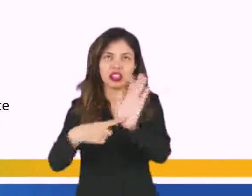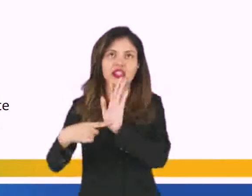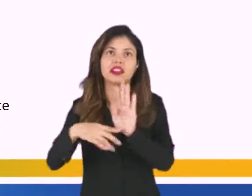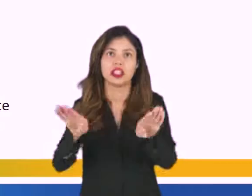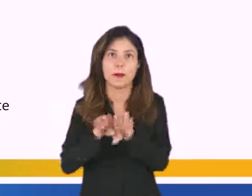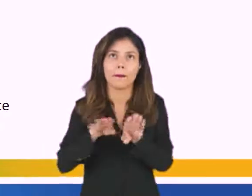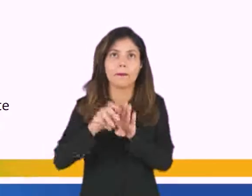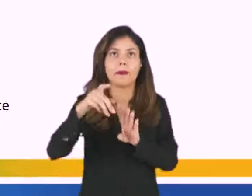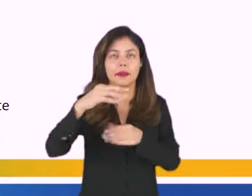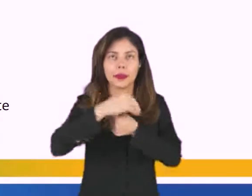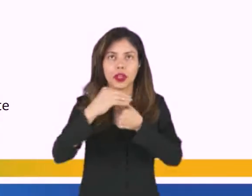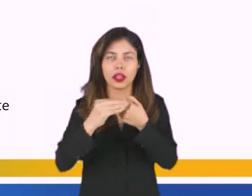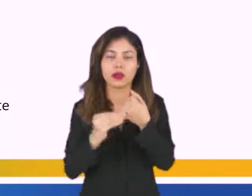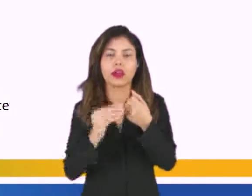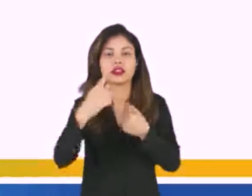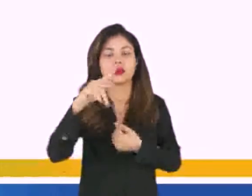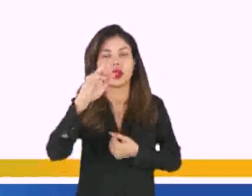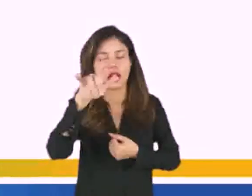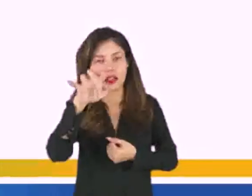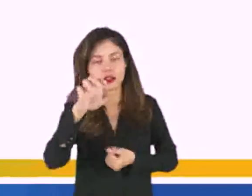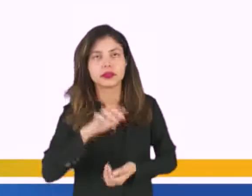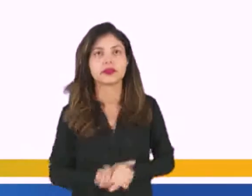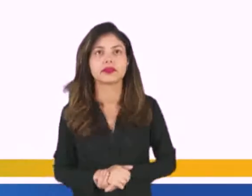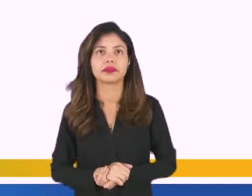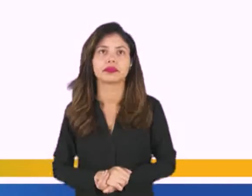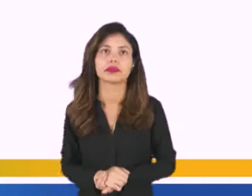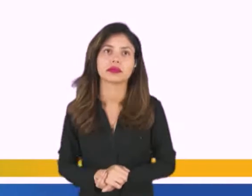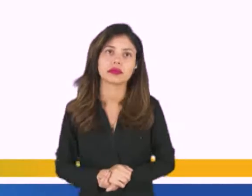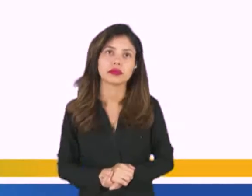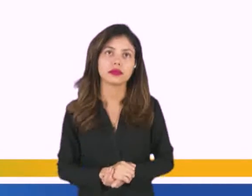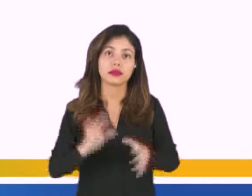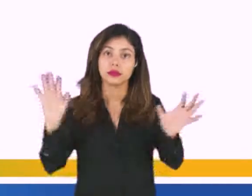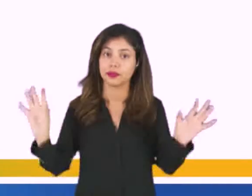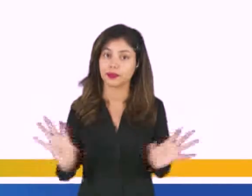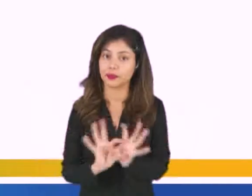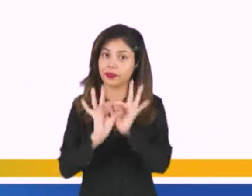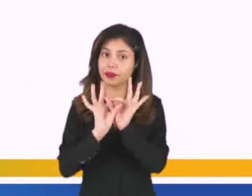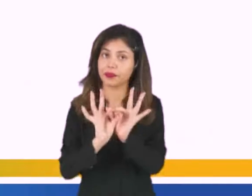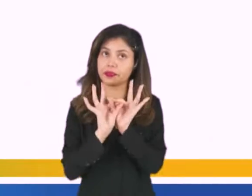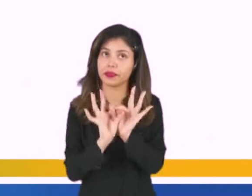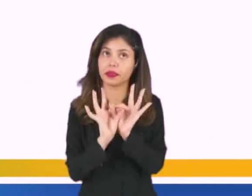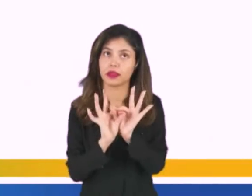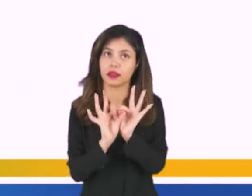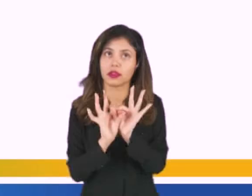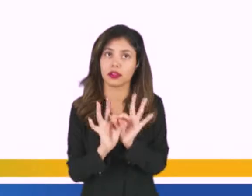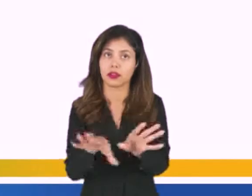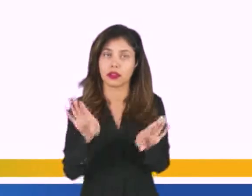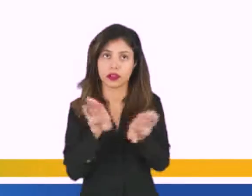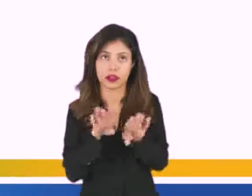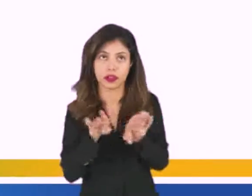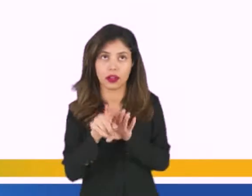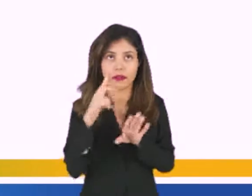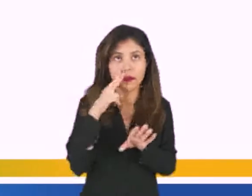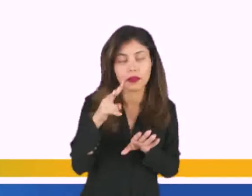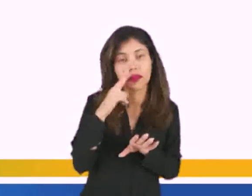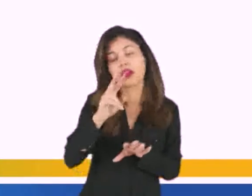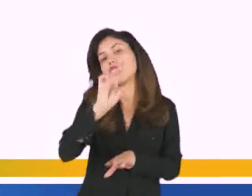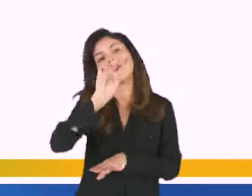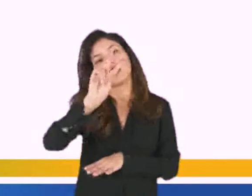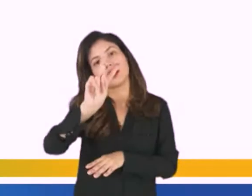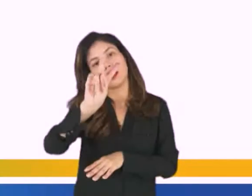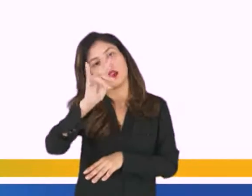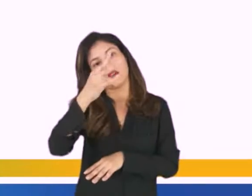exemplo de moléculas polares. E aqui as ligações de hidrogênio, como você já deve ter visto, que elas fazem ligação